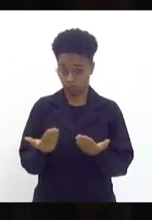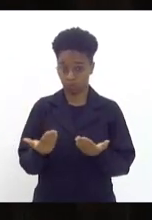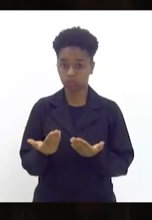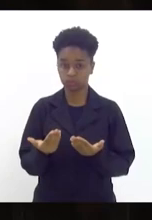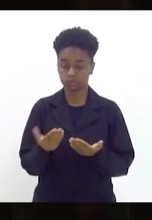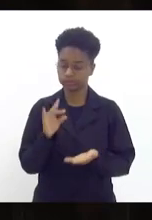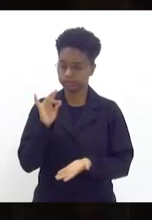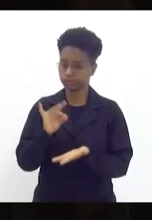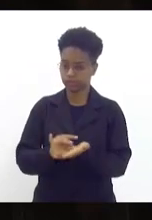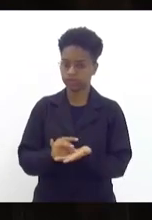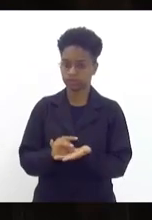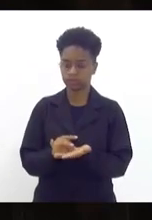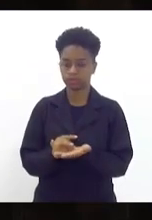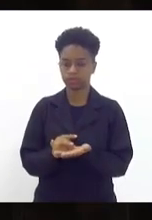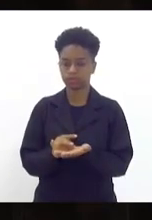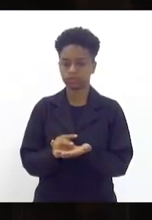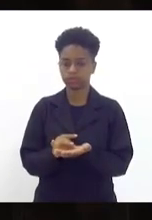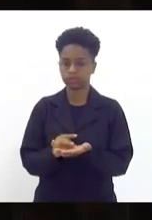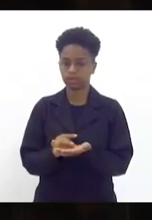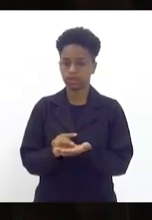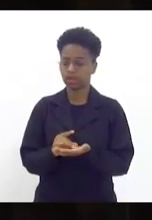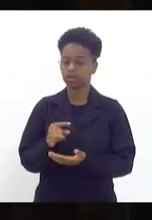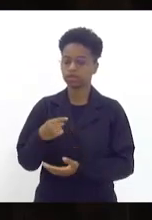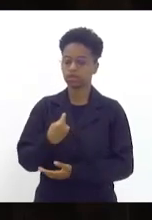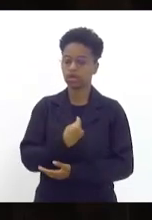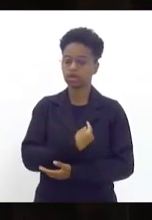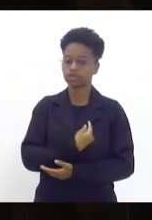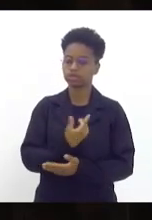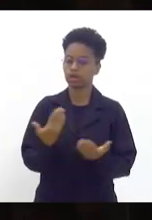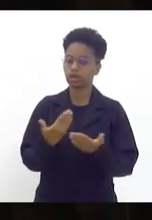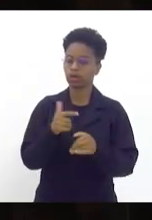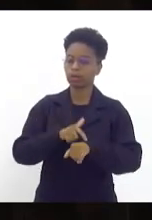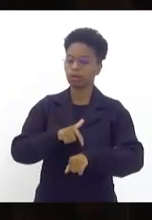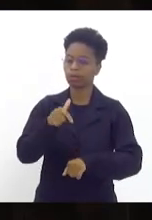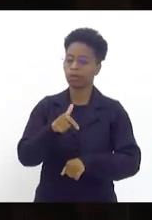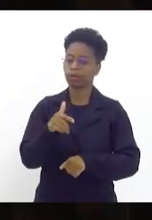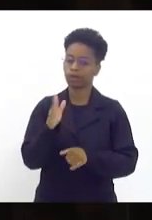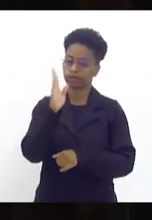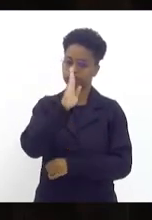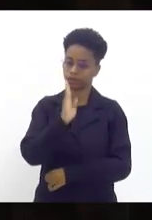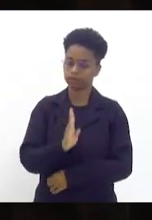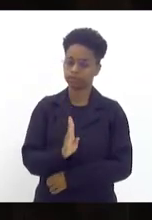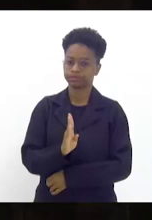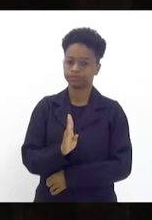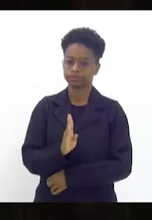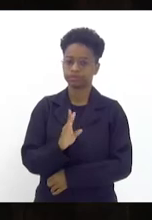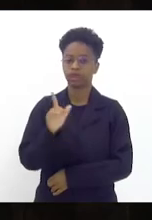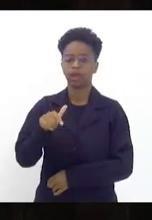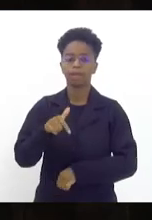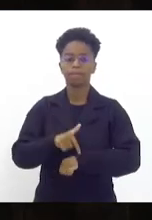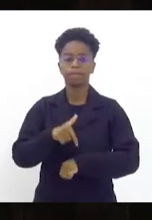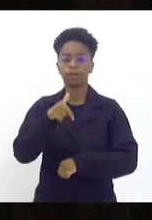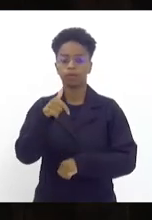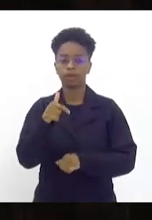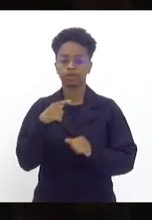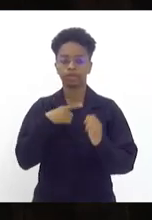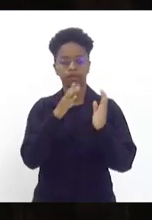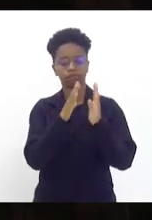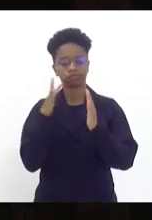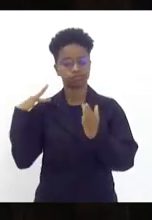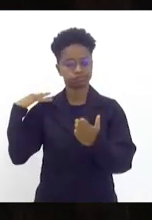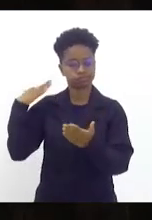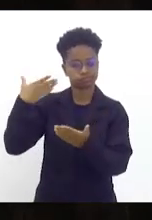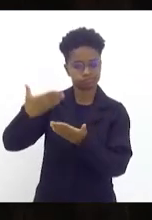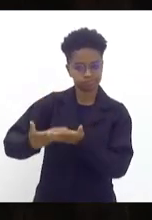de fato, nós estamos, né, num momento do país em que, não um momento agora, uma trajetória do